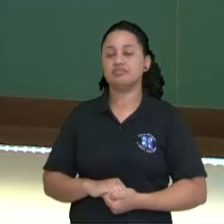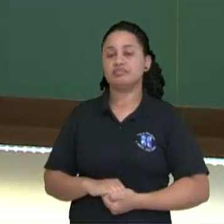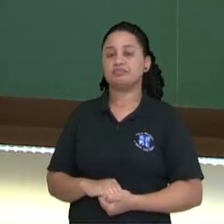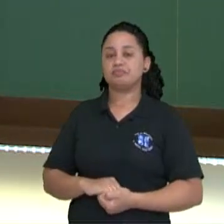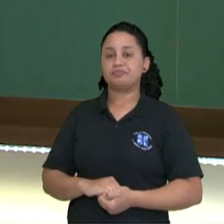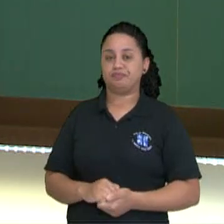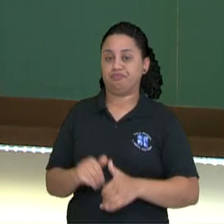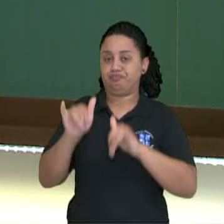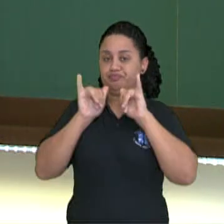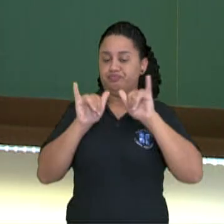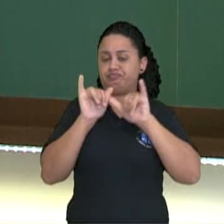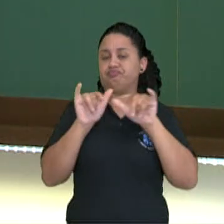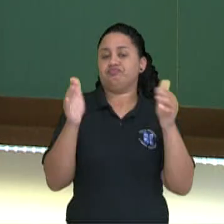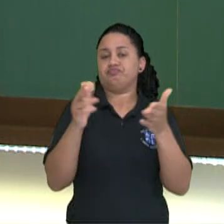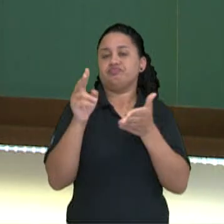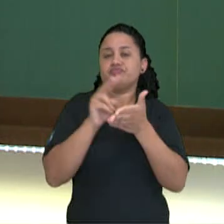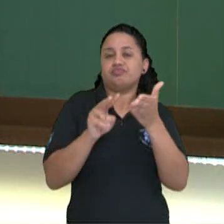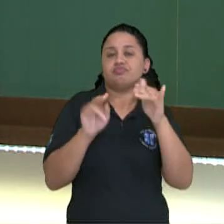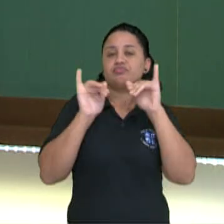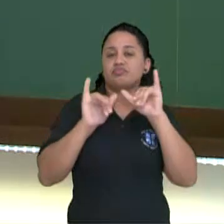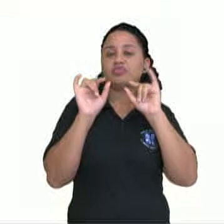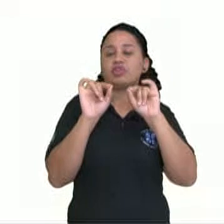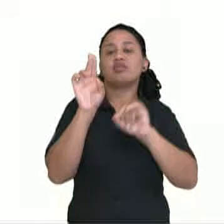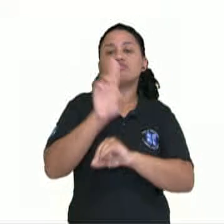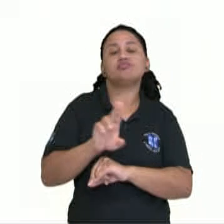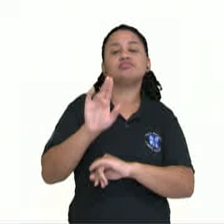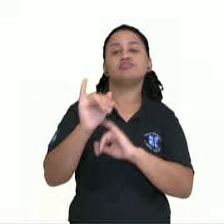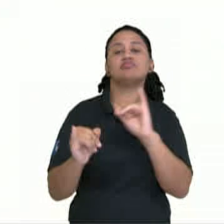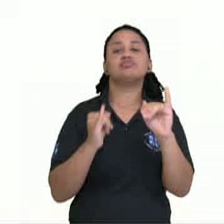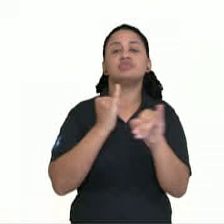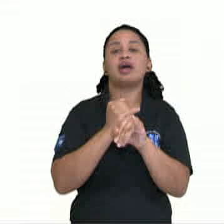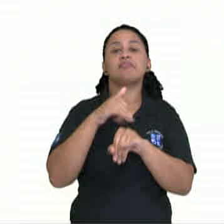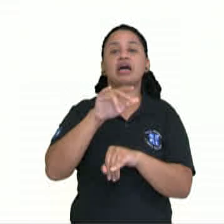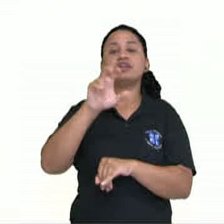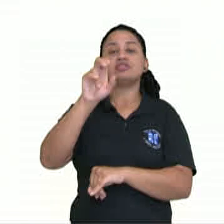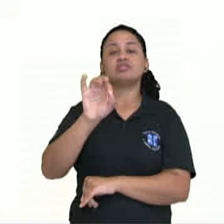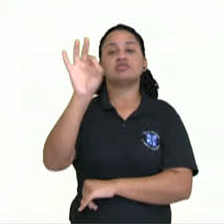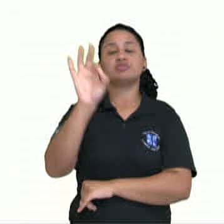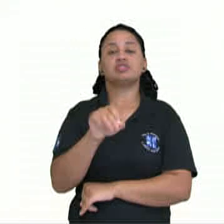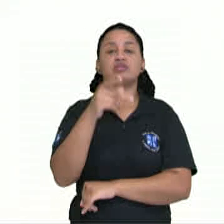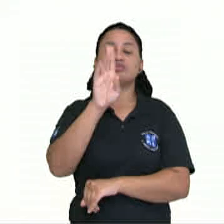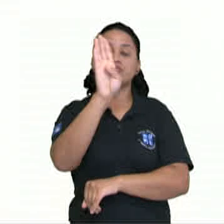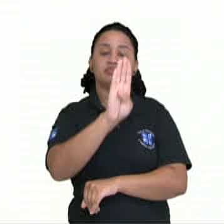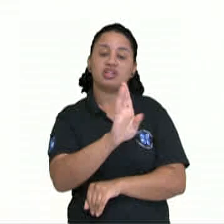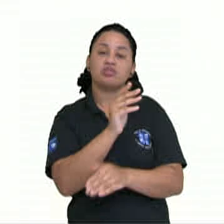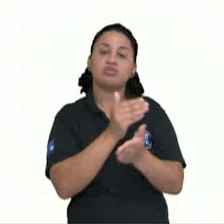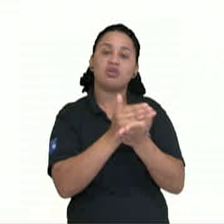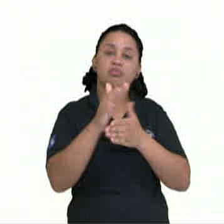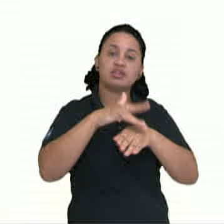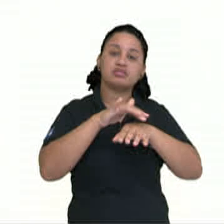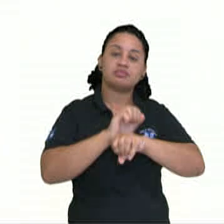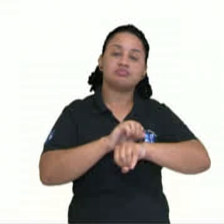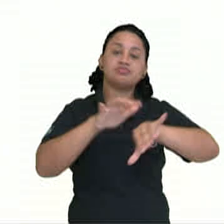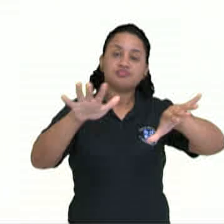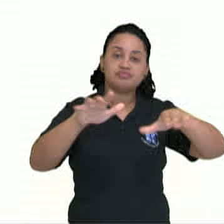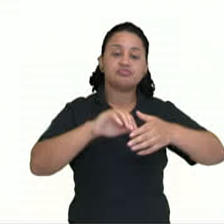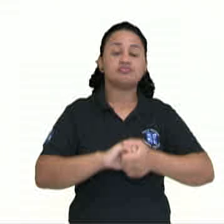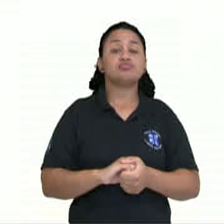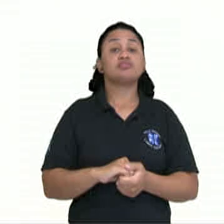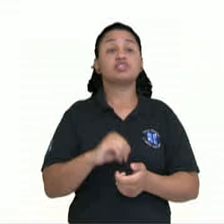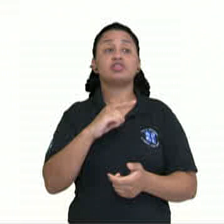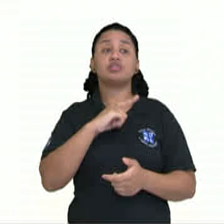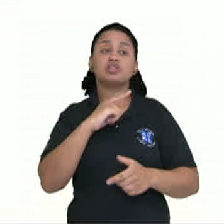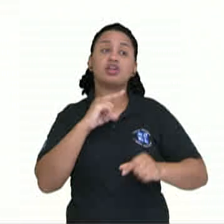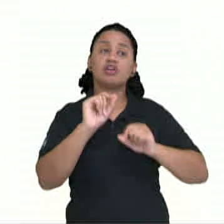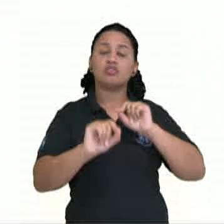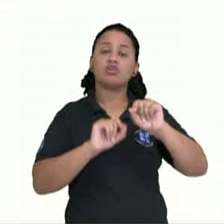Notícia. Vamos ler então. O uso da internet cresceu 50% no Brasil desde o início da pandemia, segundo a Agência